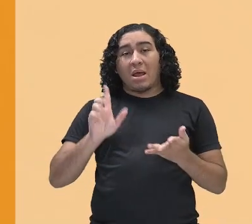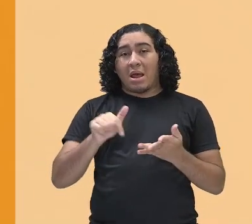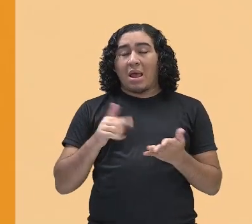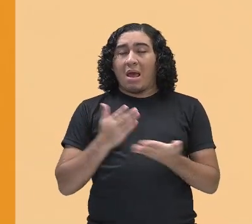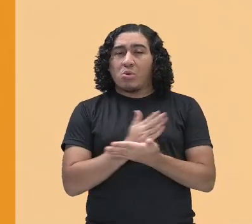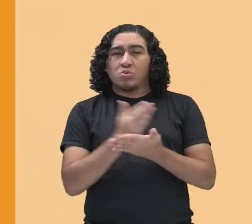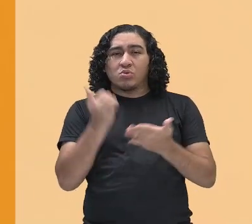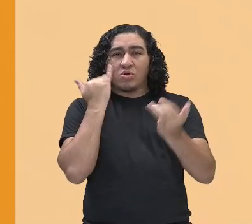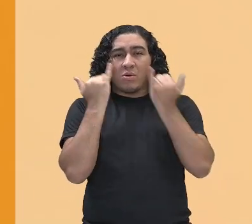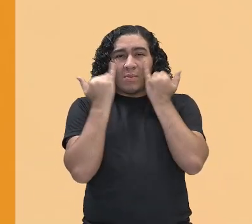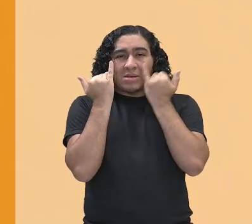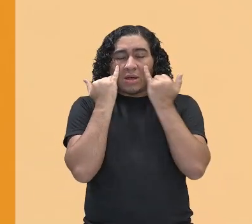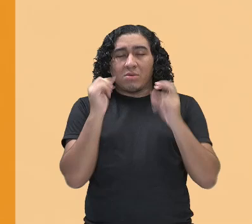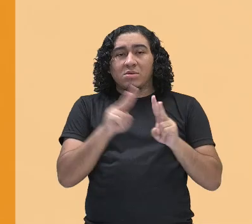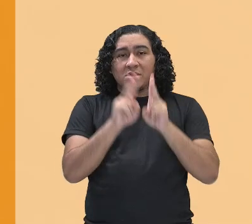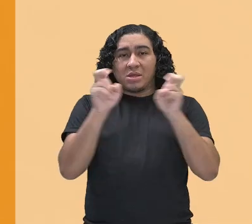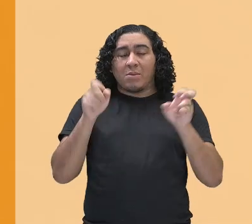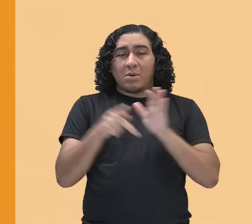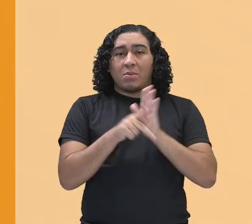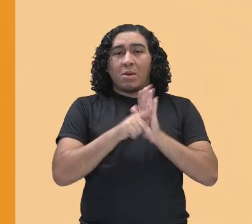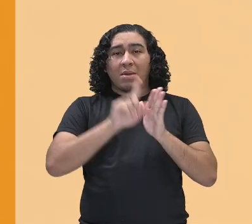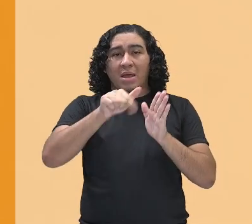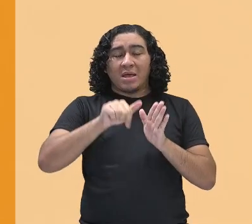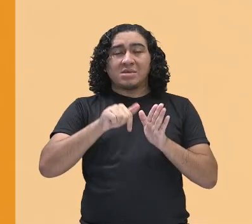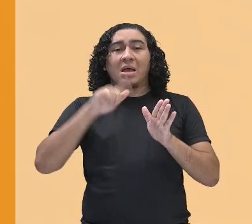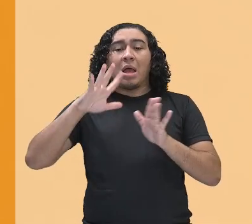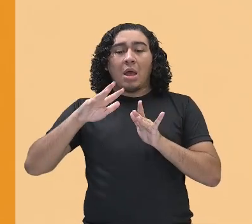algumas informações sobre esse processo de